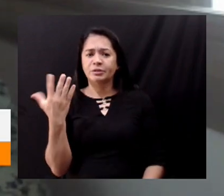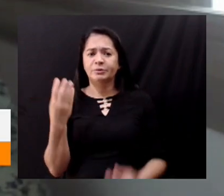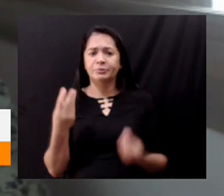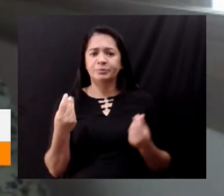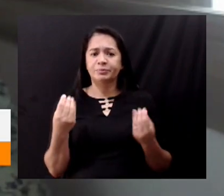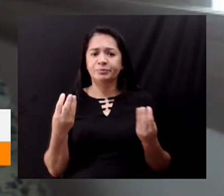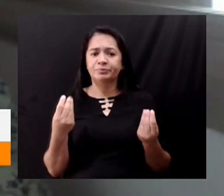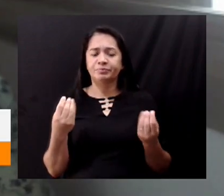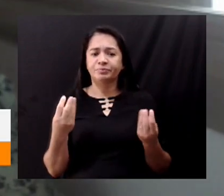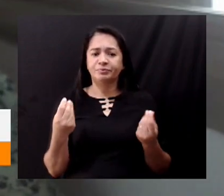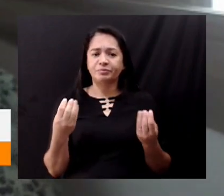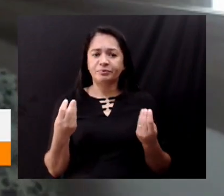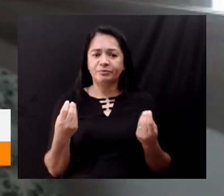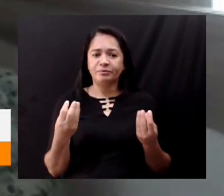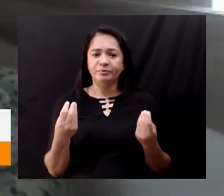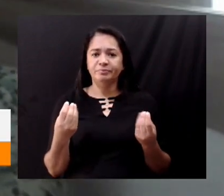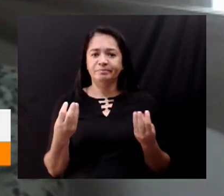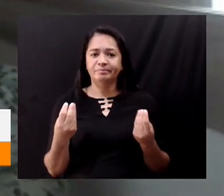como que eu vou explicar?